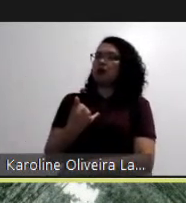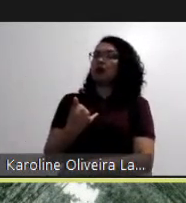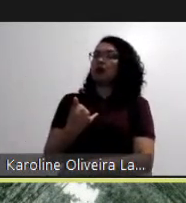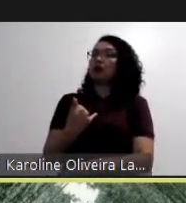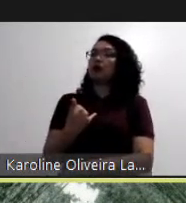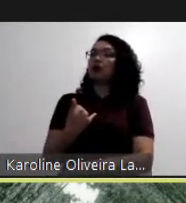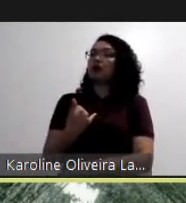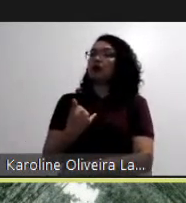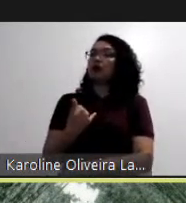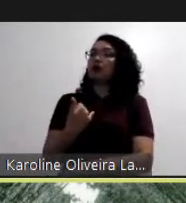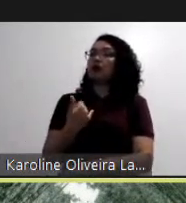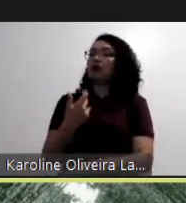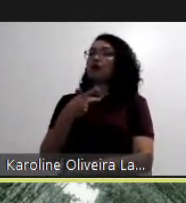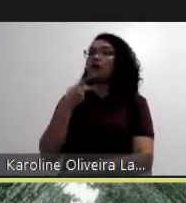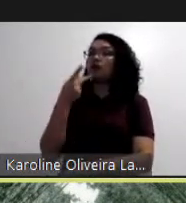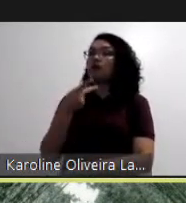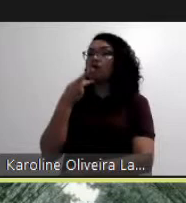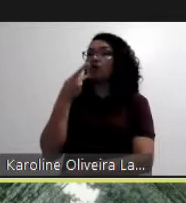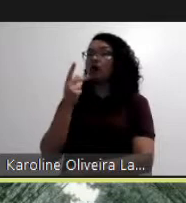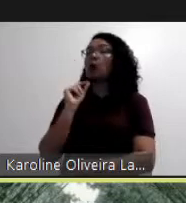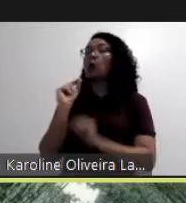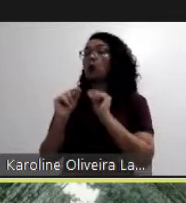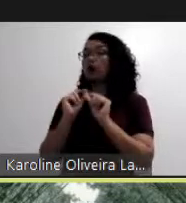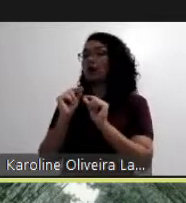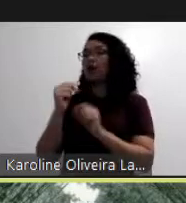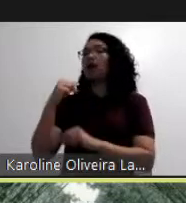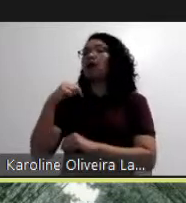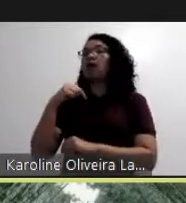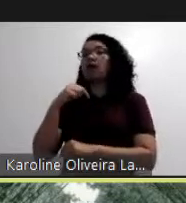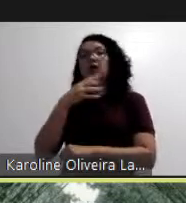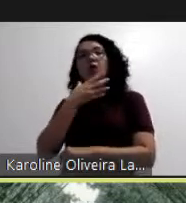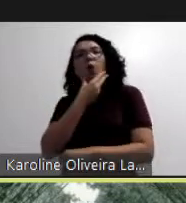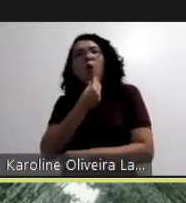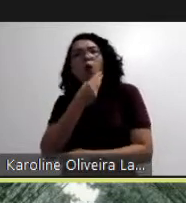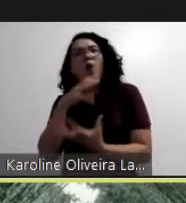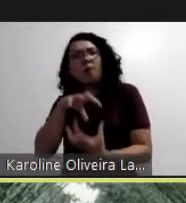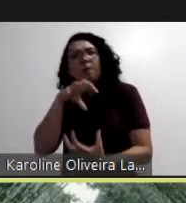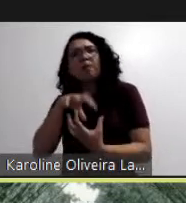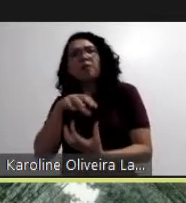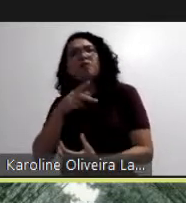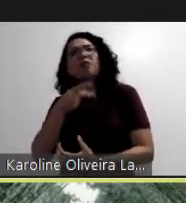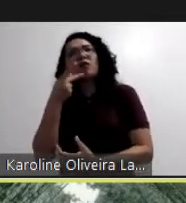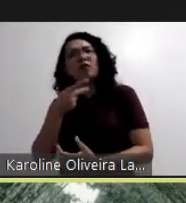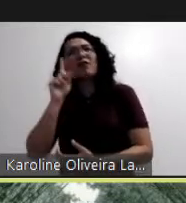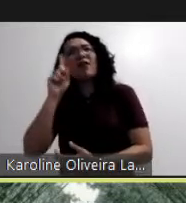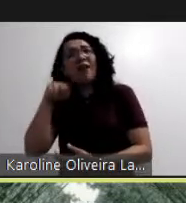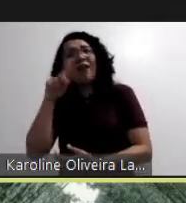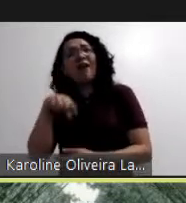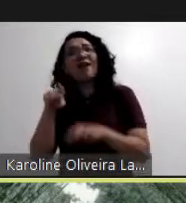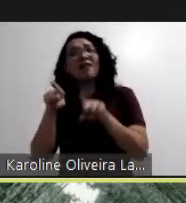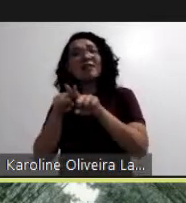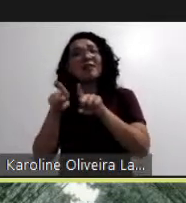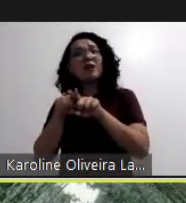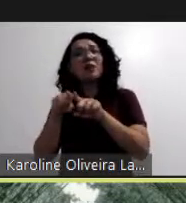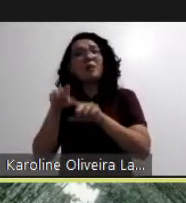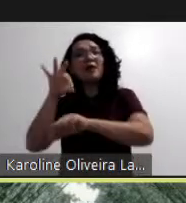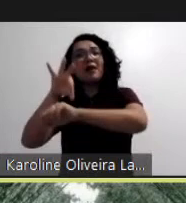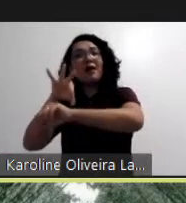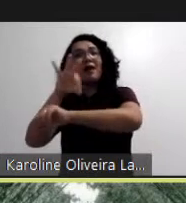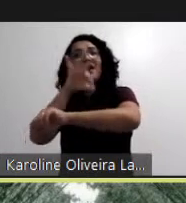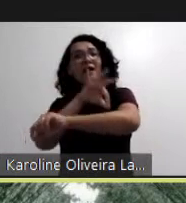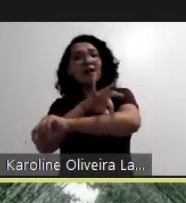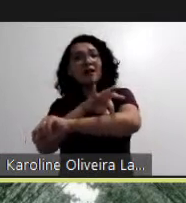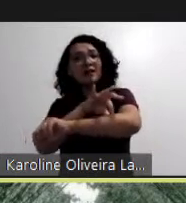e ele falou uma coisa assim, eu sou arquiteto, e nos anos 50, eu fui no Rio de Janeiro e fui visitar Oscar